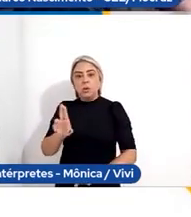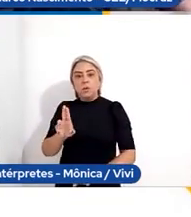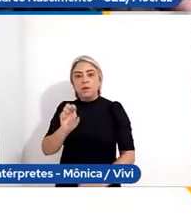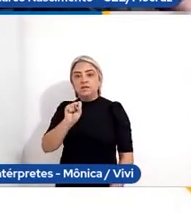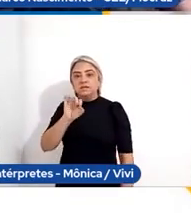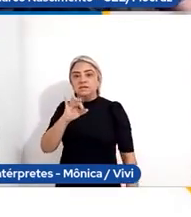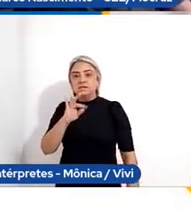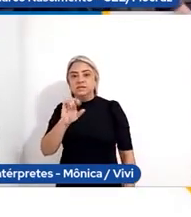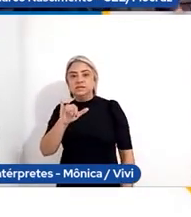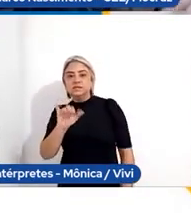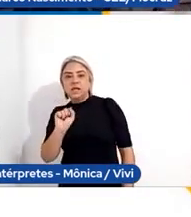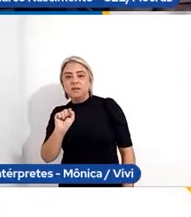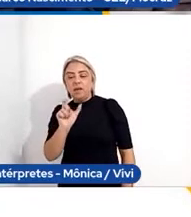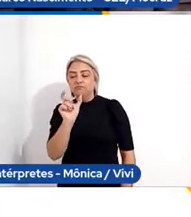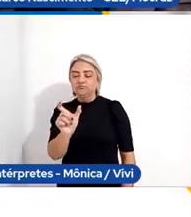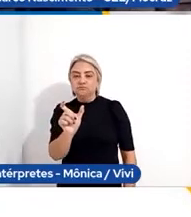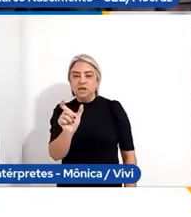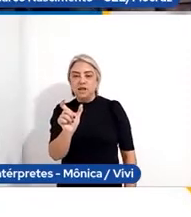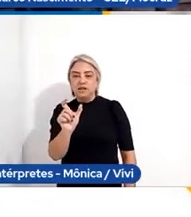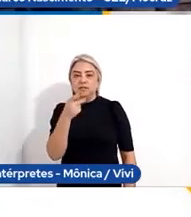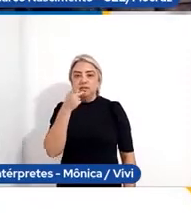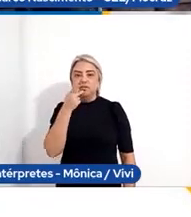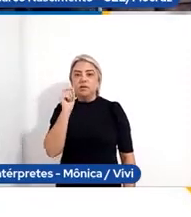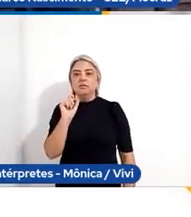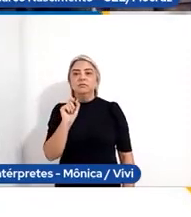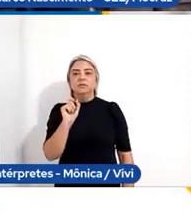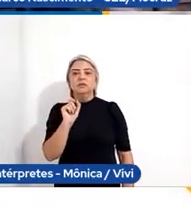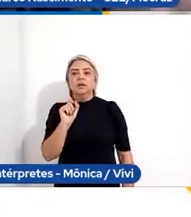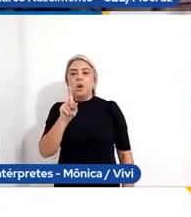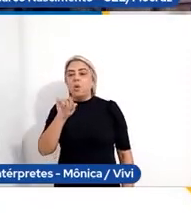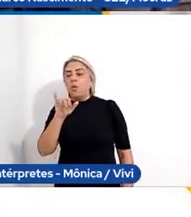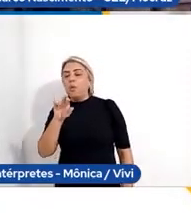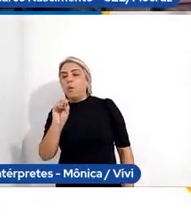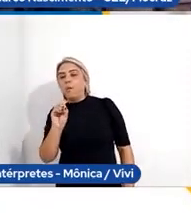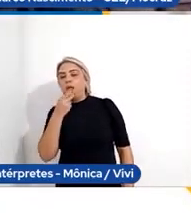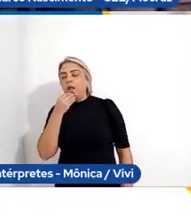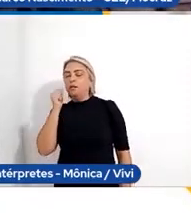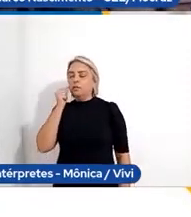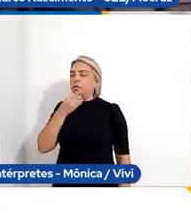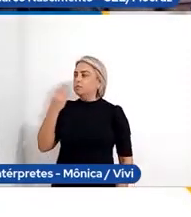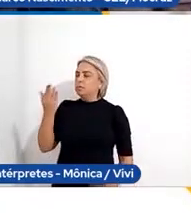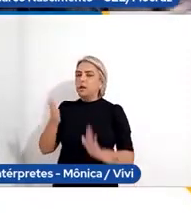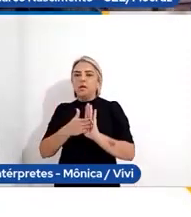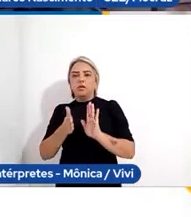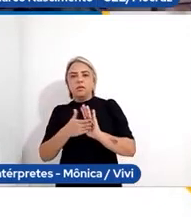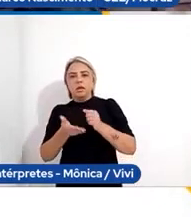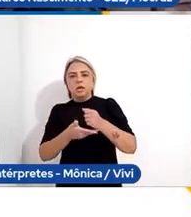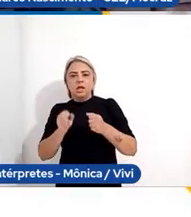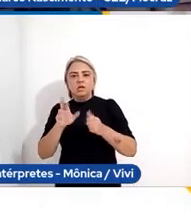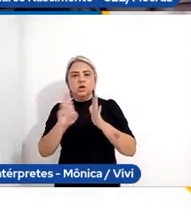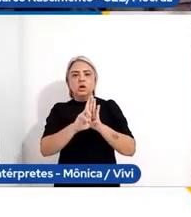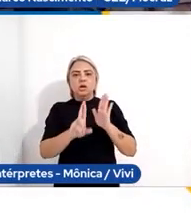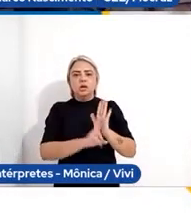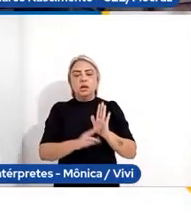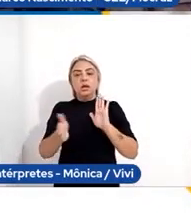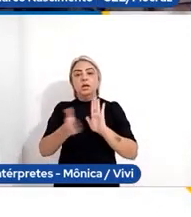Né? A gente está falando, o Pedro mencionou que tem uma diferença básica entre a proposta americana, que é só patente, e a proposta